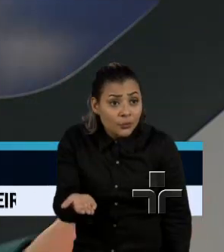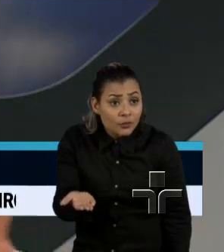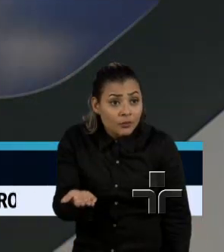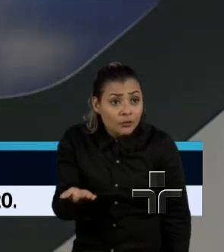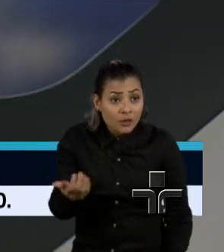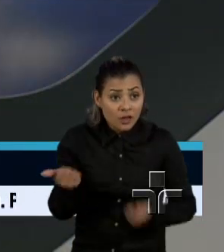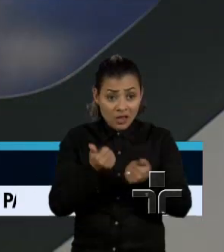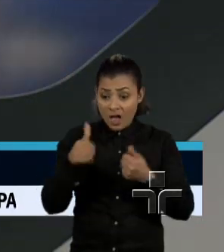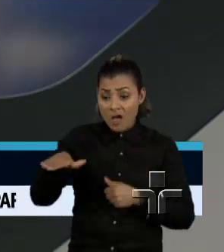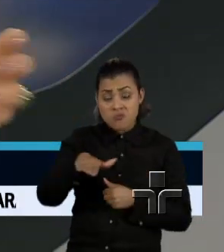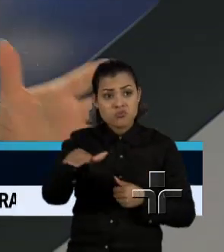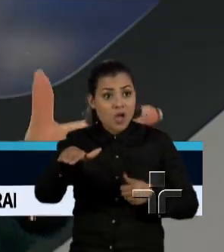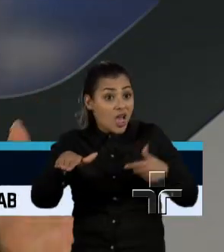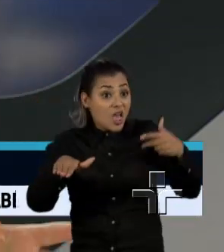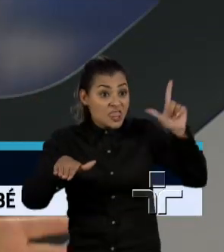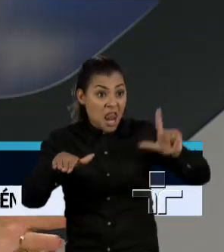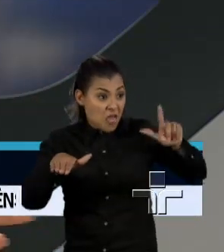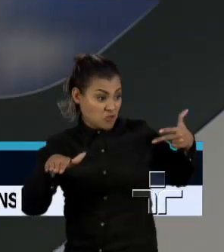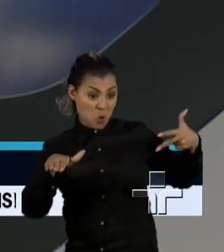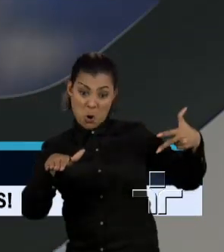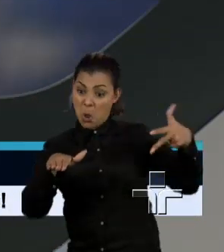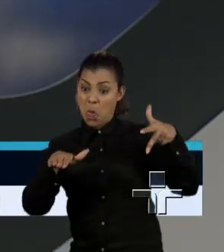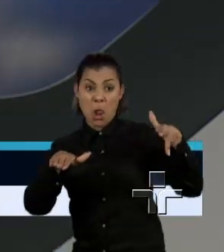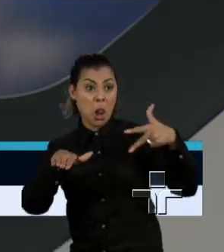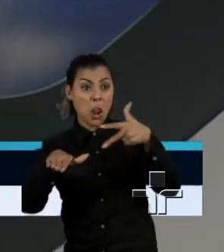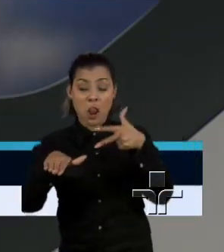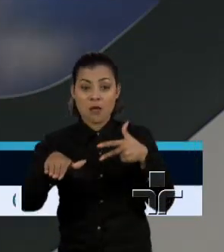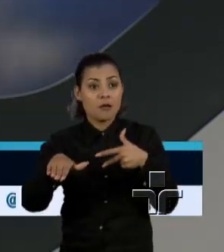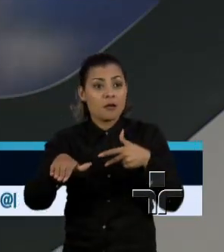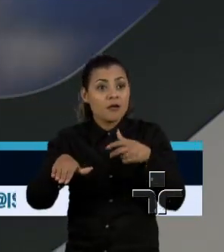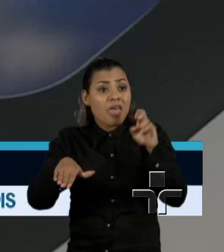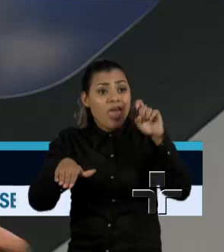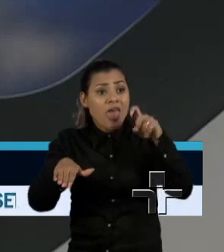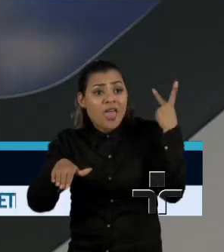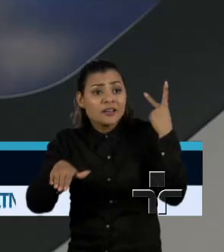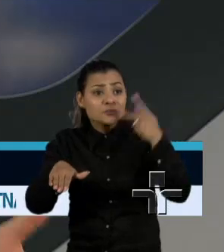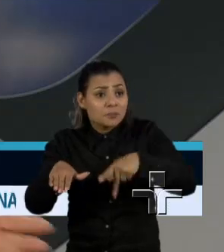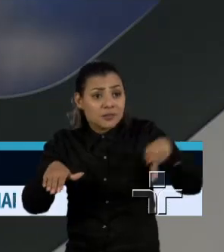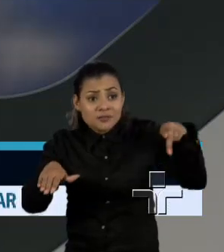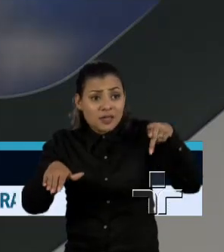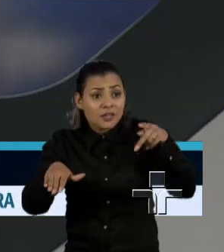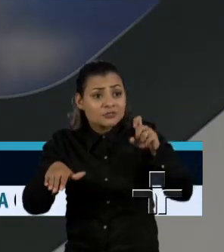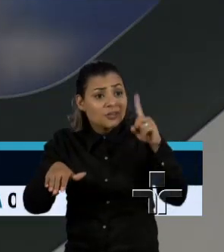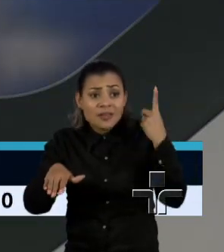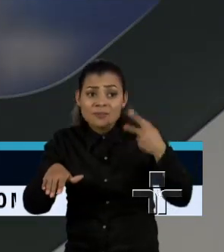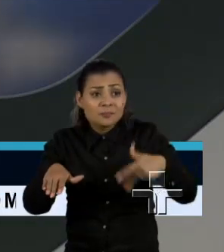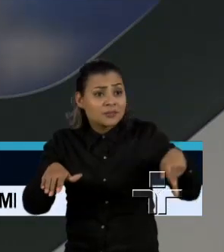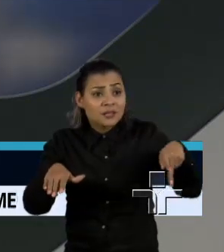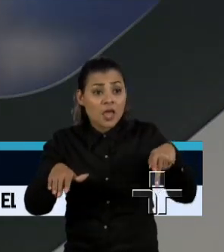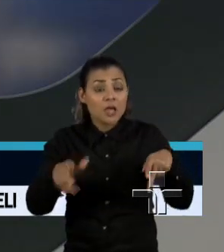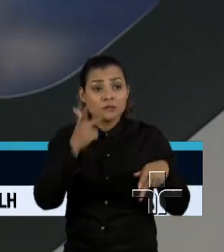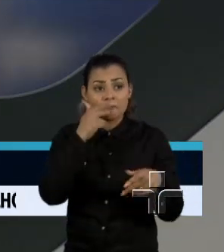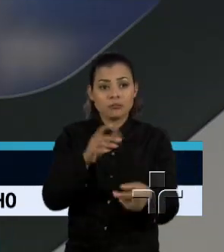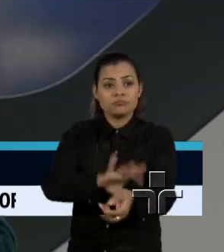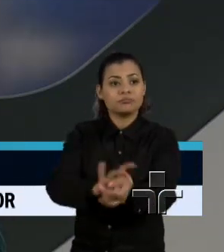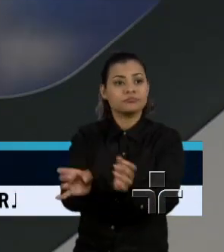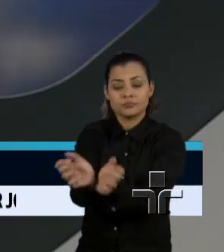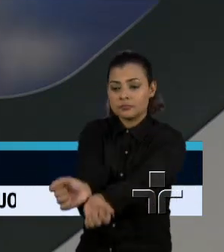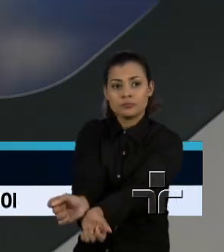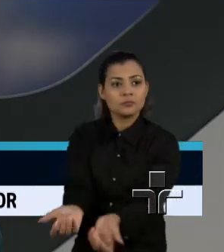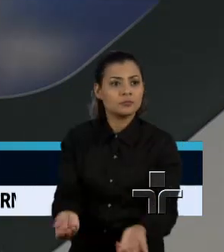mundo filmando e tirando o presidente do veículo, já com as algemas preparadas.